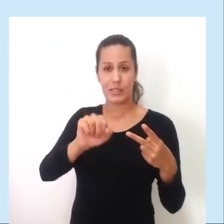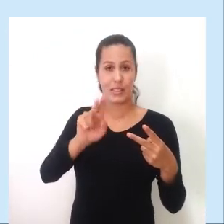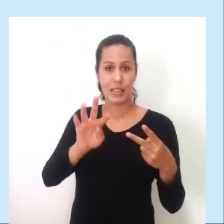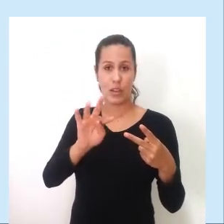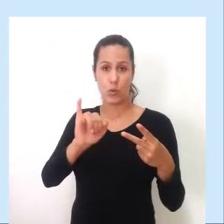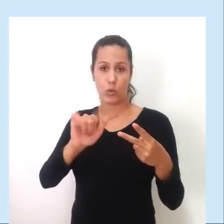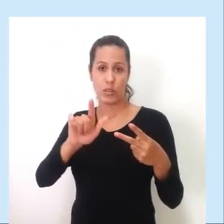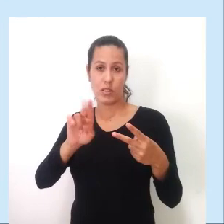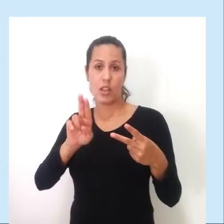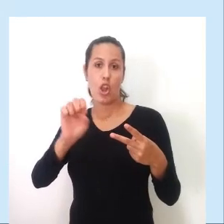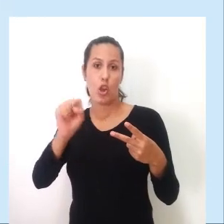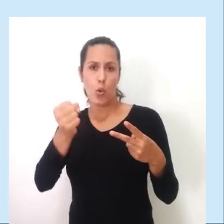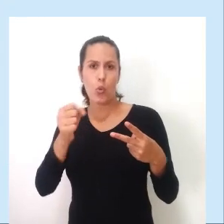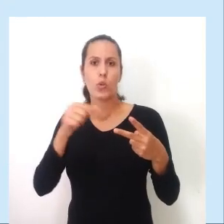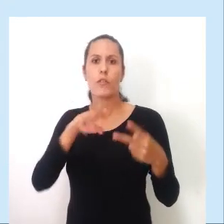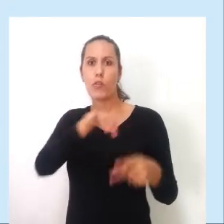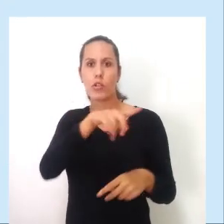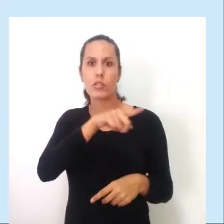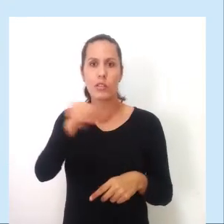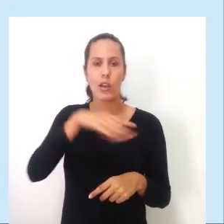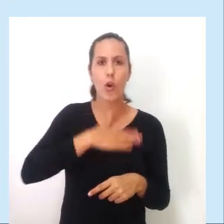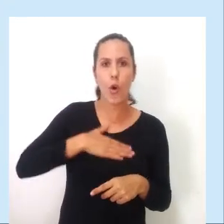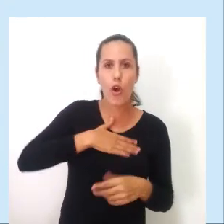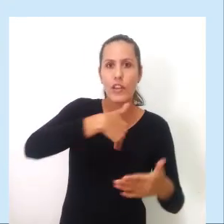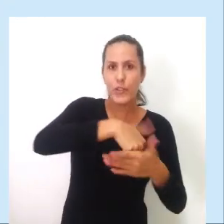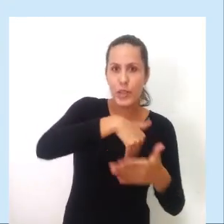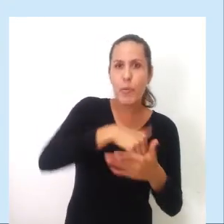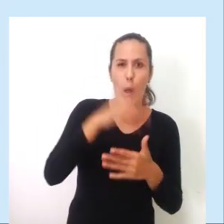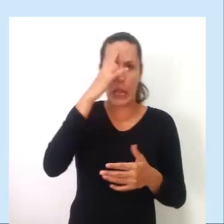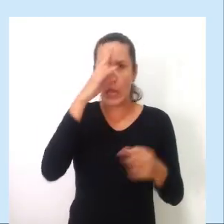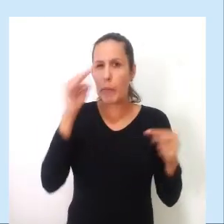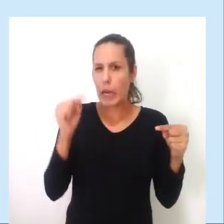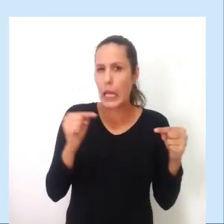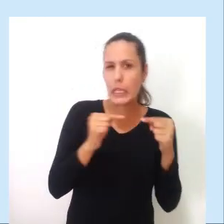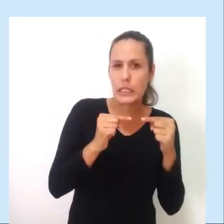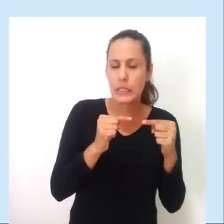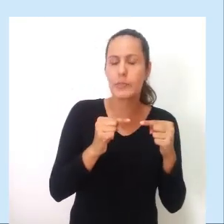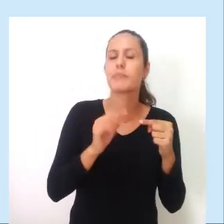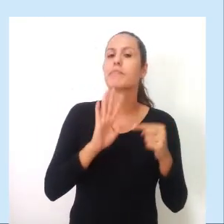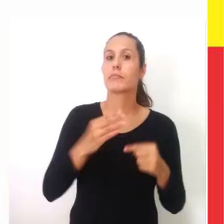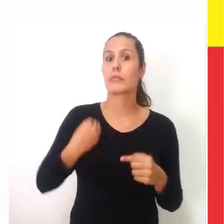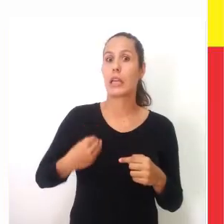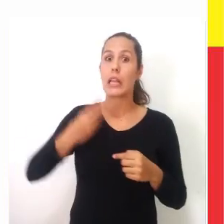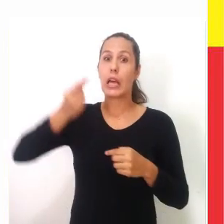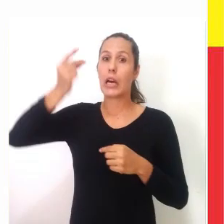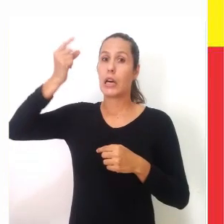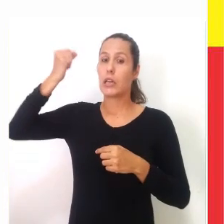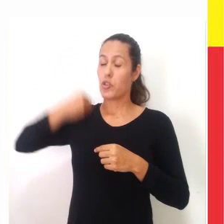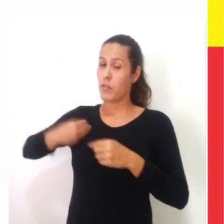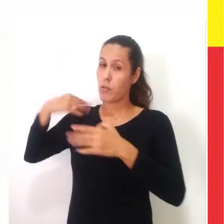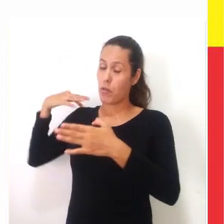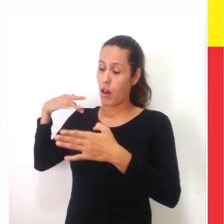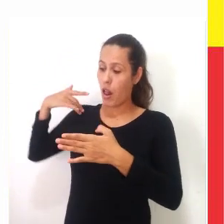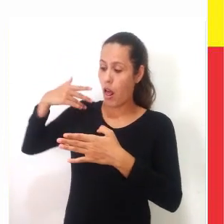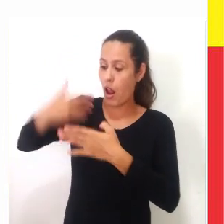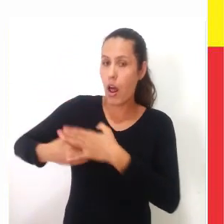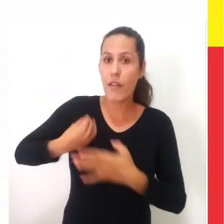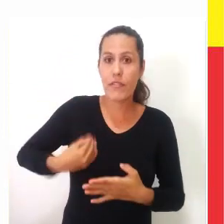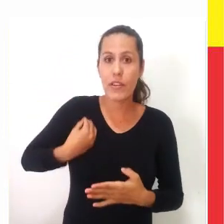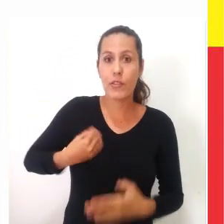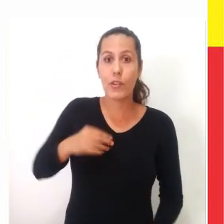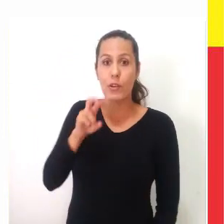viveu em eras passadas como o ginkgo biloba, mas até hoje está presente. São